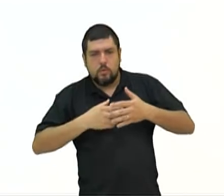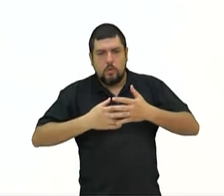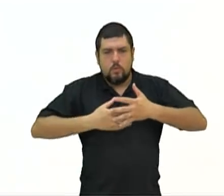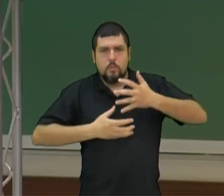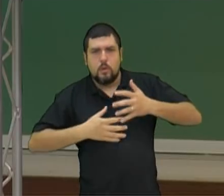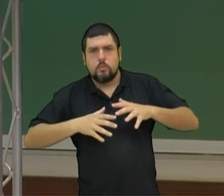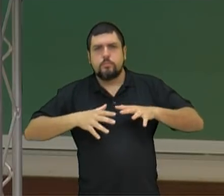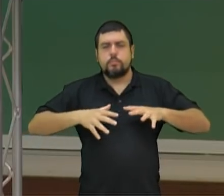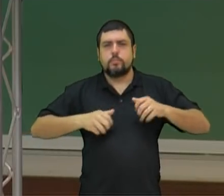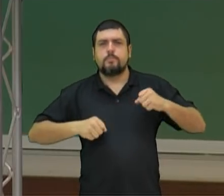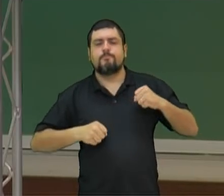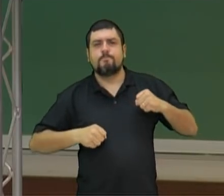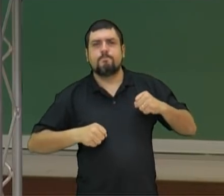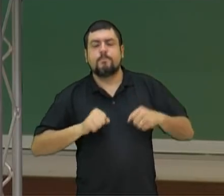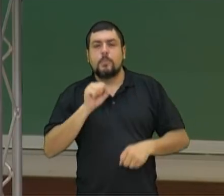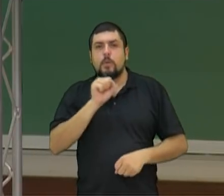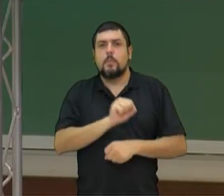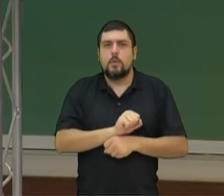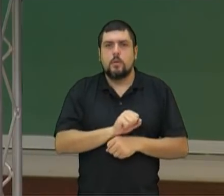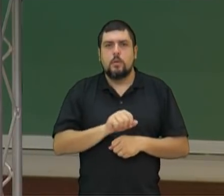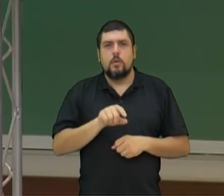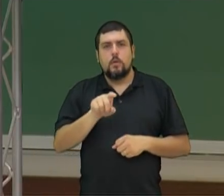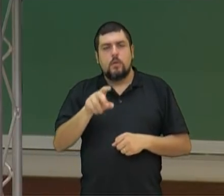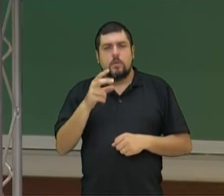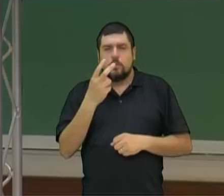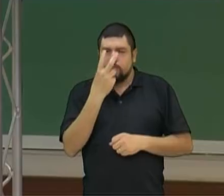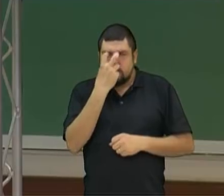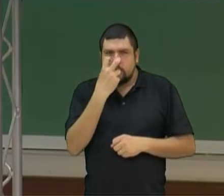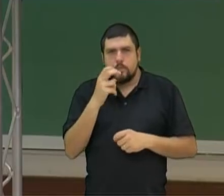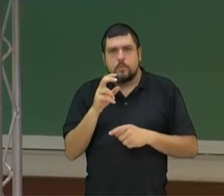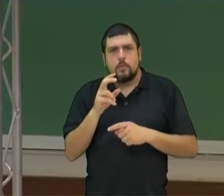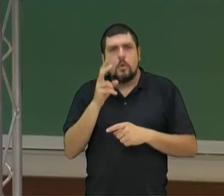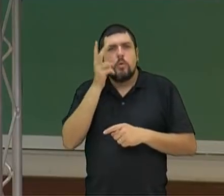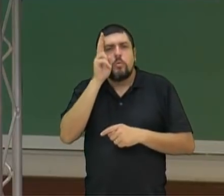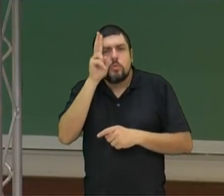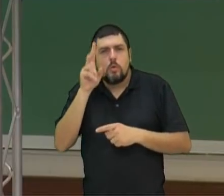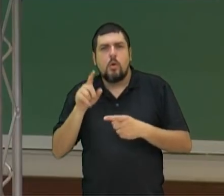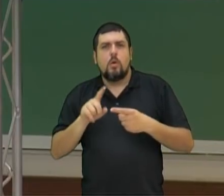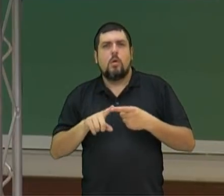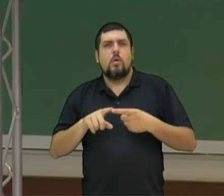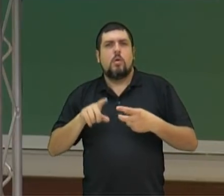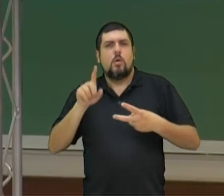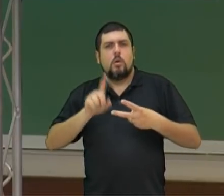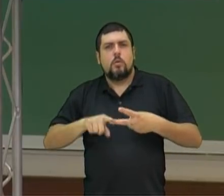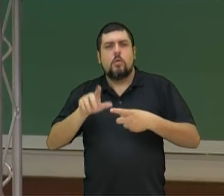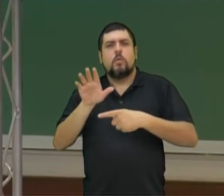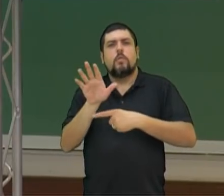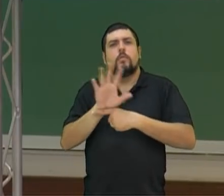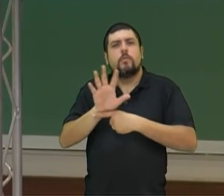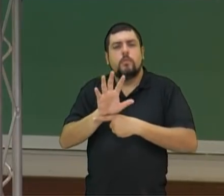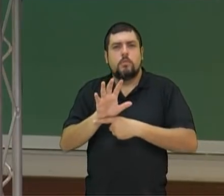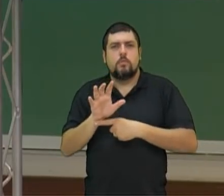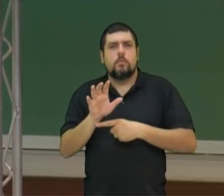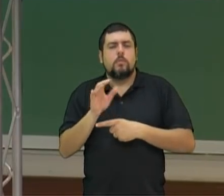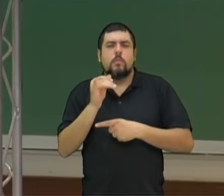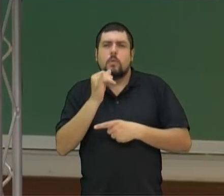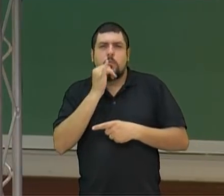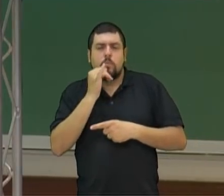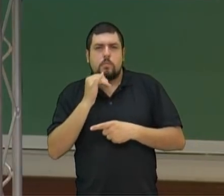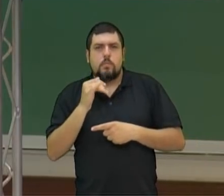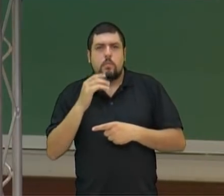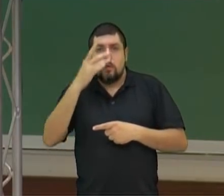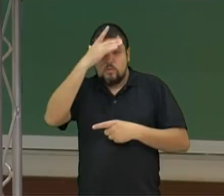histórias, reportagens, filmes que abordam situações onde uma pessoa sofreu um